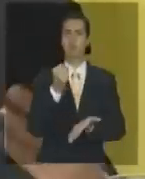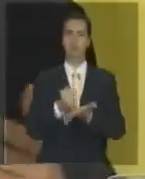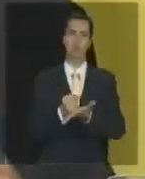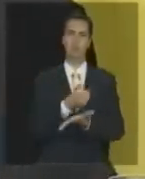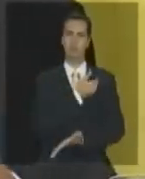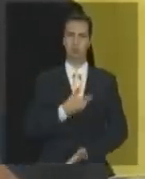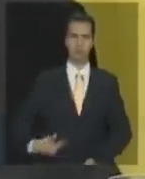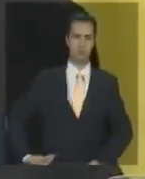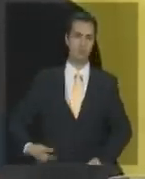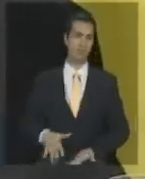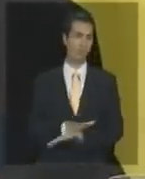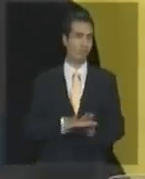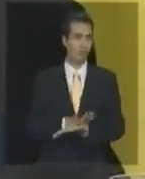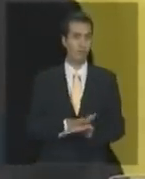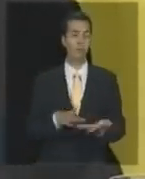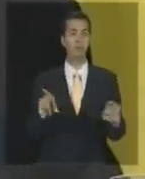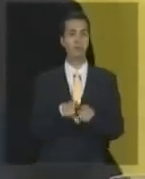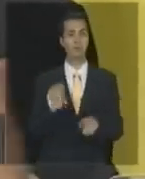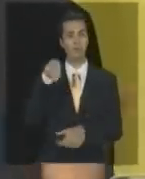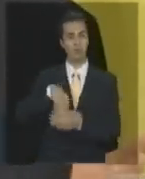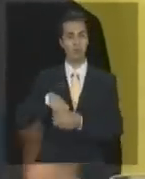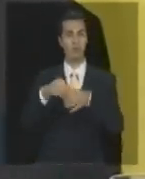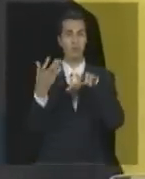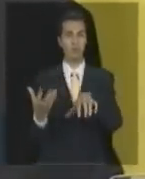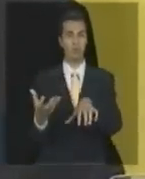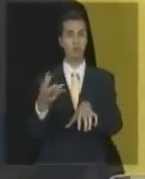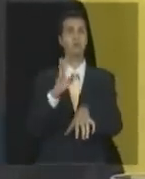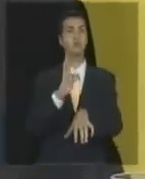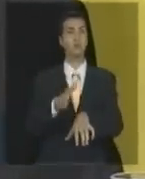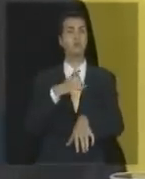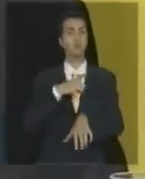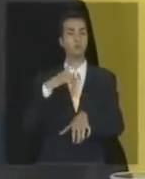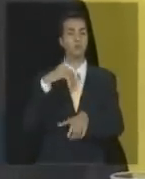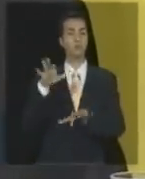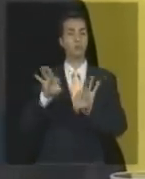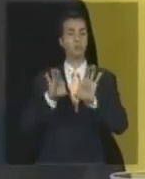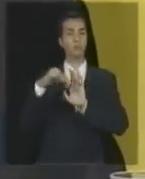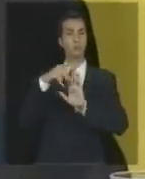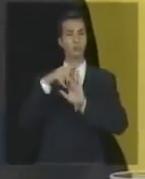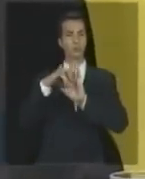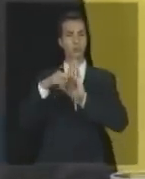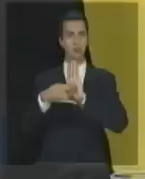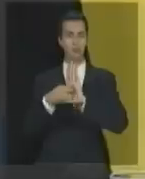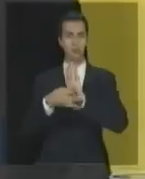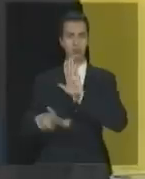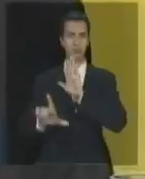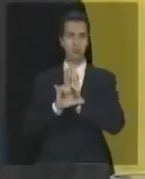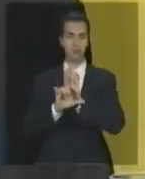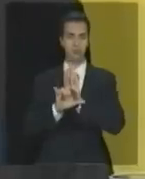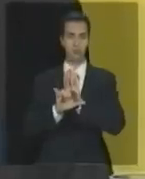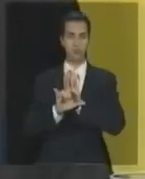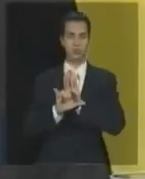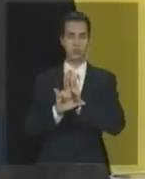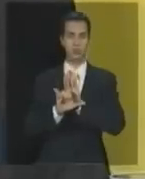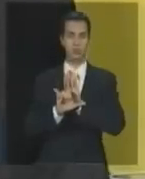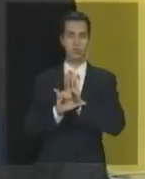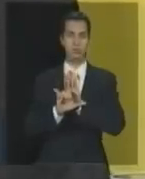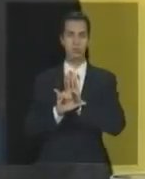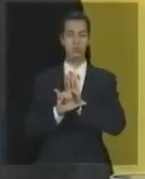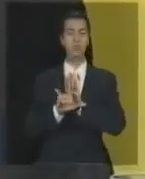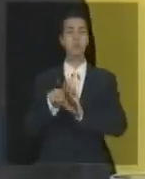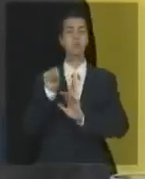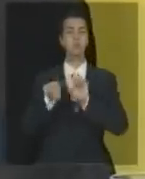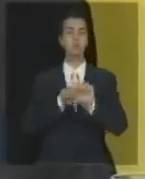além de termos no Congresso um projeto de lei que já foi mencionado aqui pela doutora Labelle,